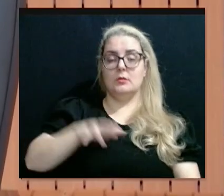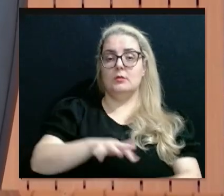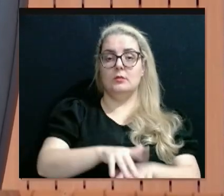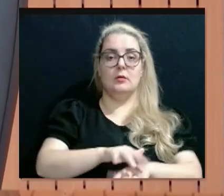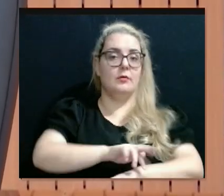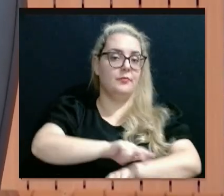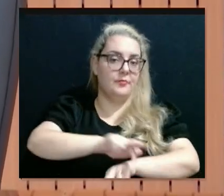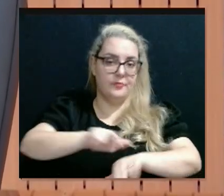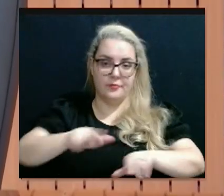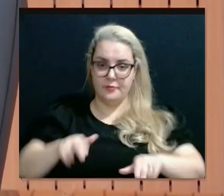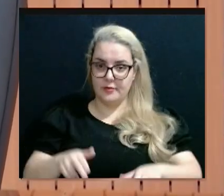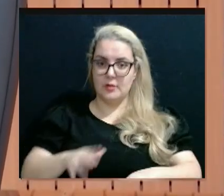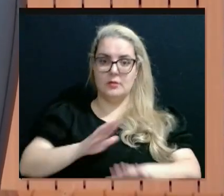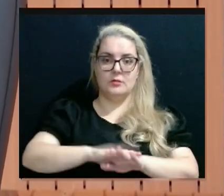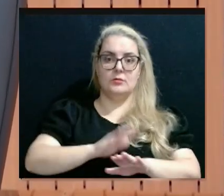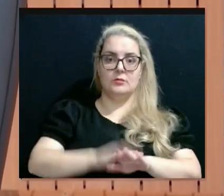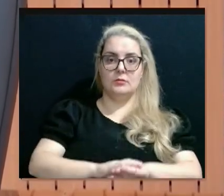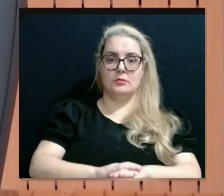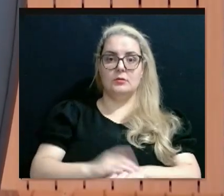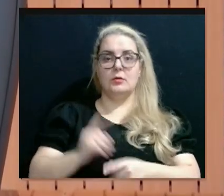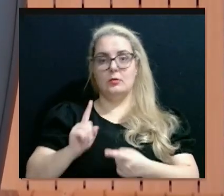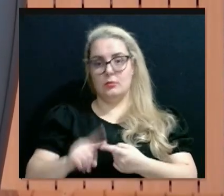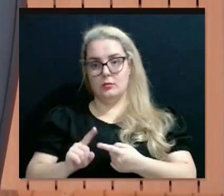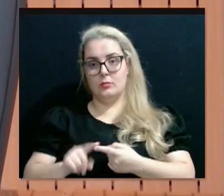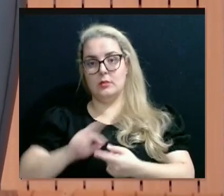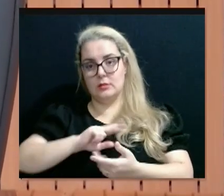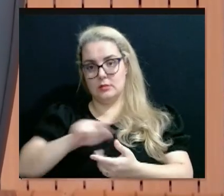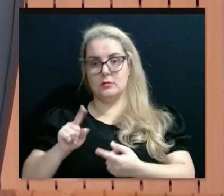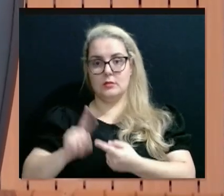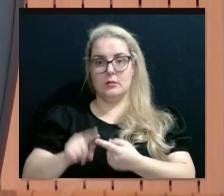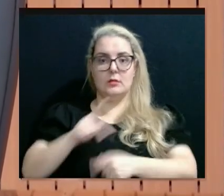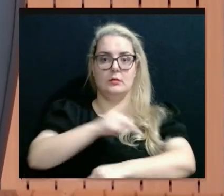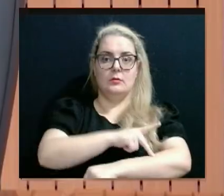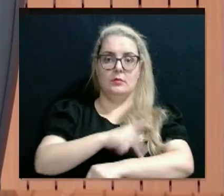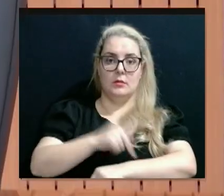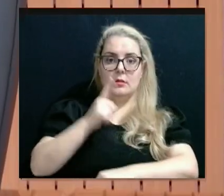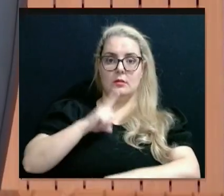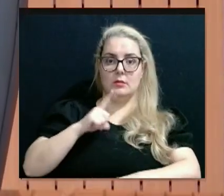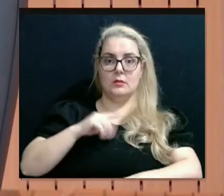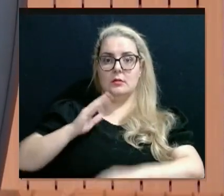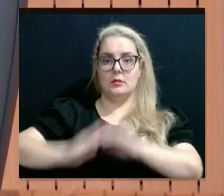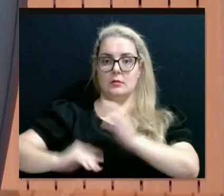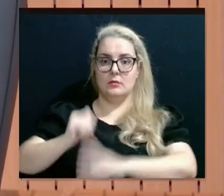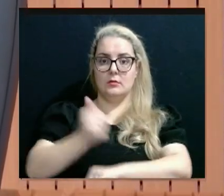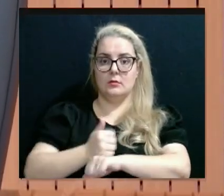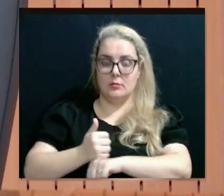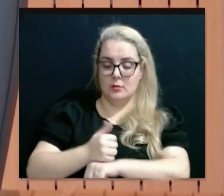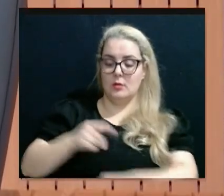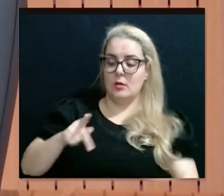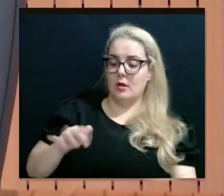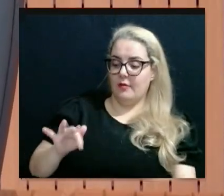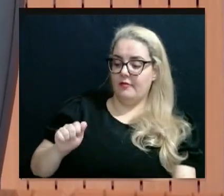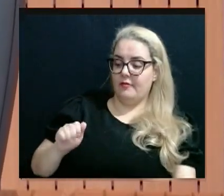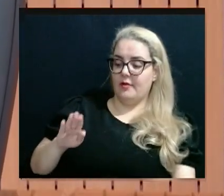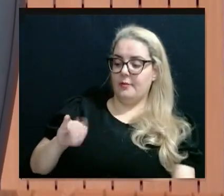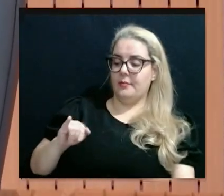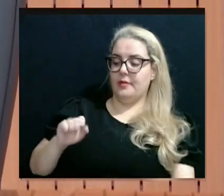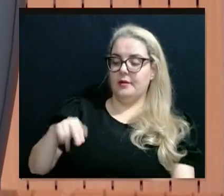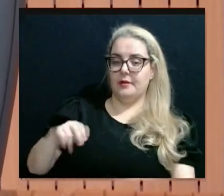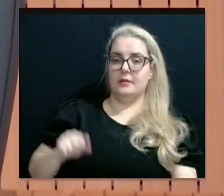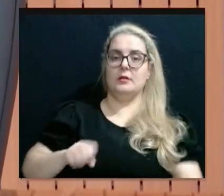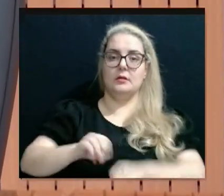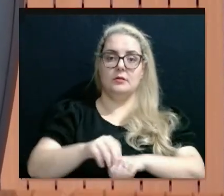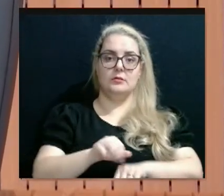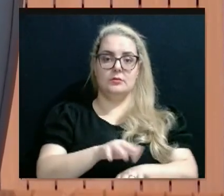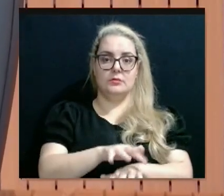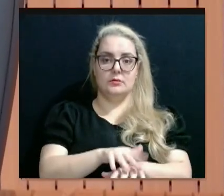Uma delas é a pedagogia, né? Nós temos uma pedagoga, que é a Fabiana, e ela ensina a escrita Braille. Então, quando a